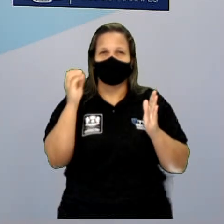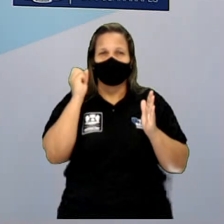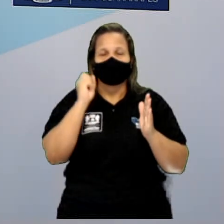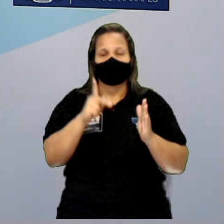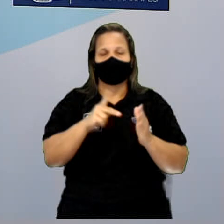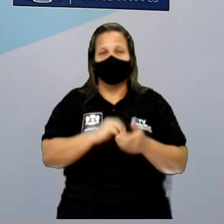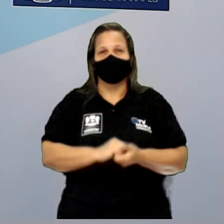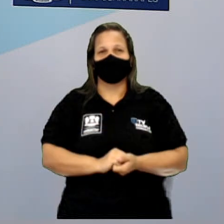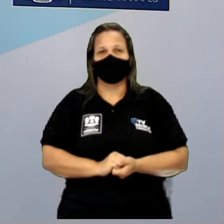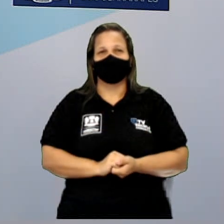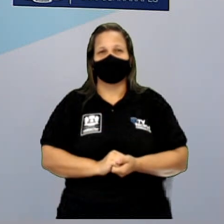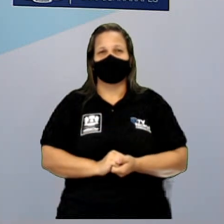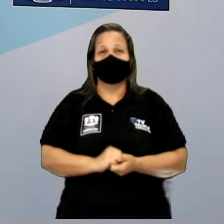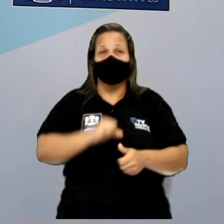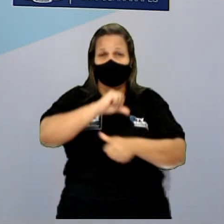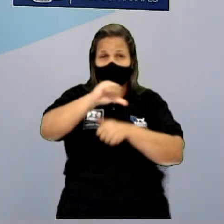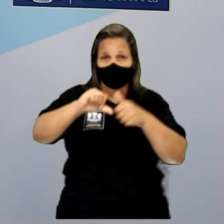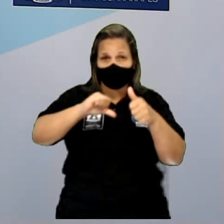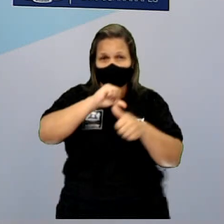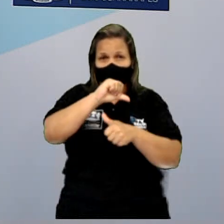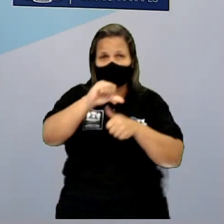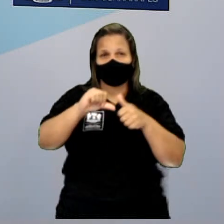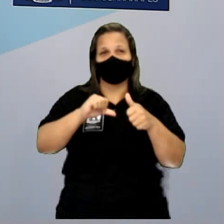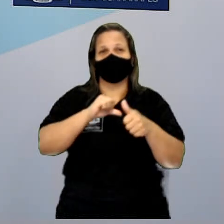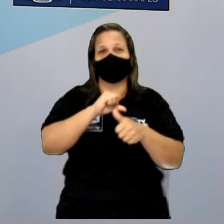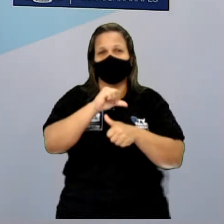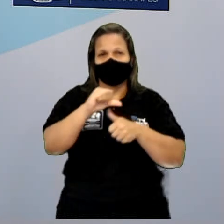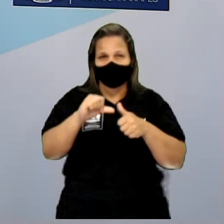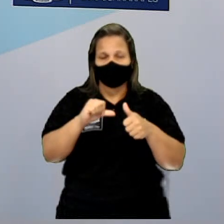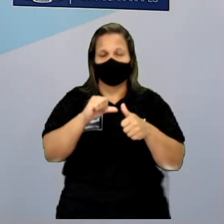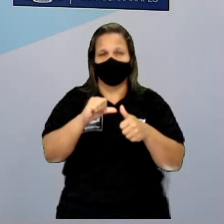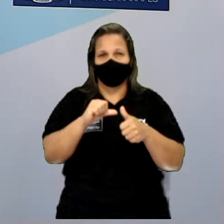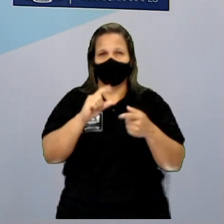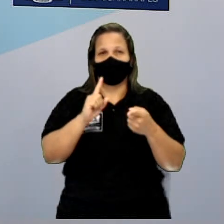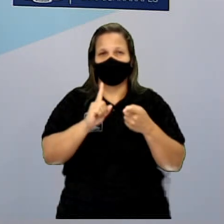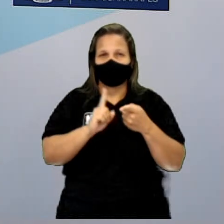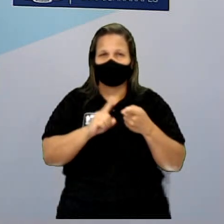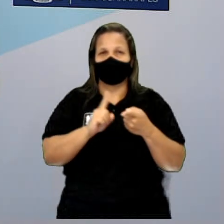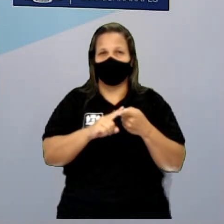Então, quando ela muda de um meio para o outro, ela pode também mudar de velocidade.